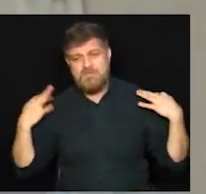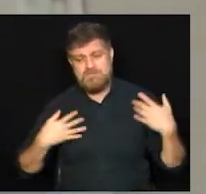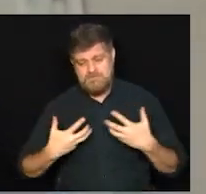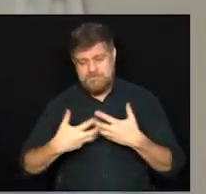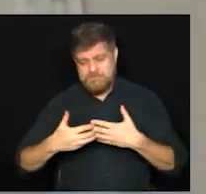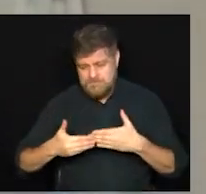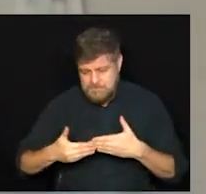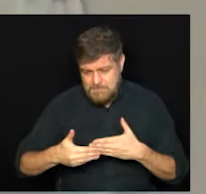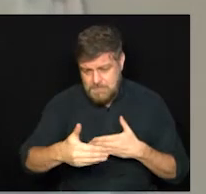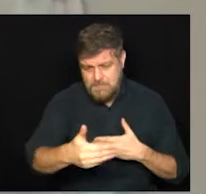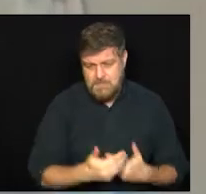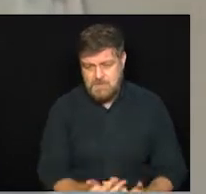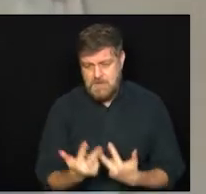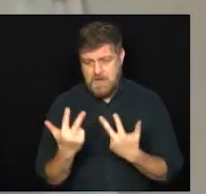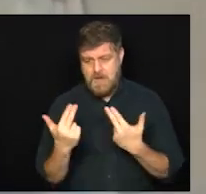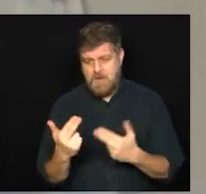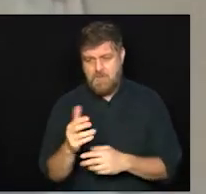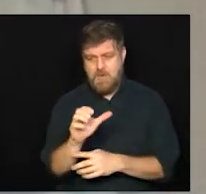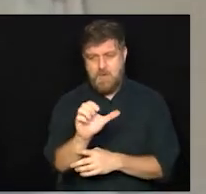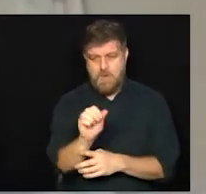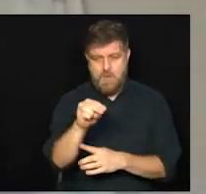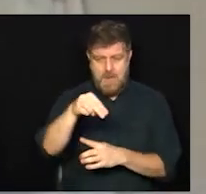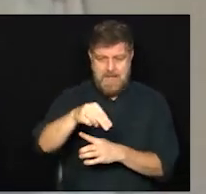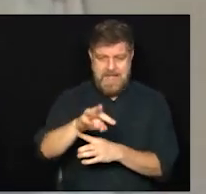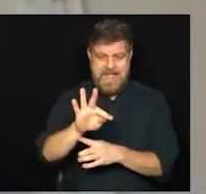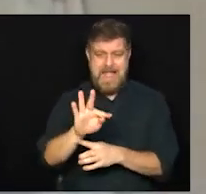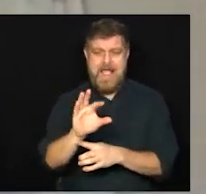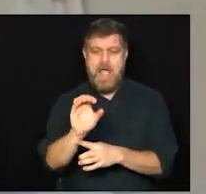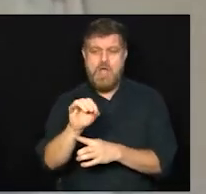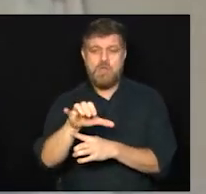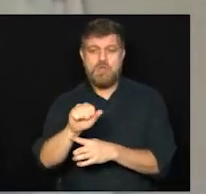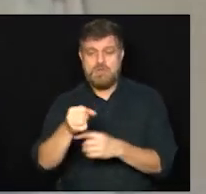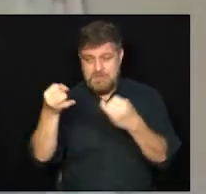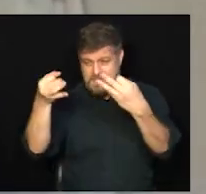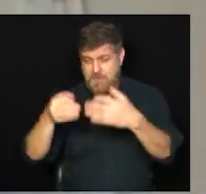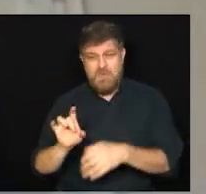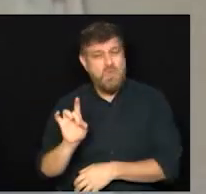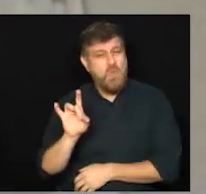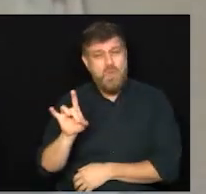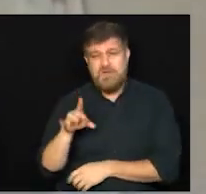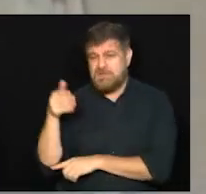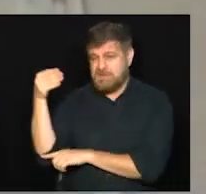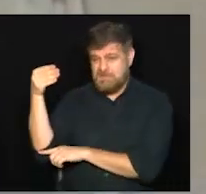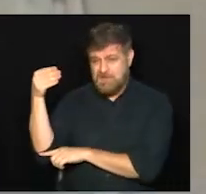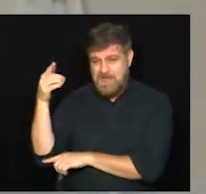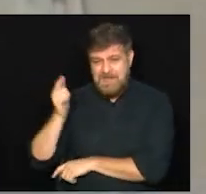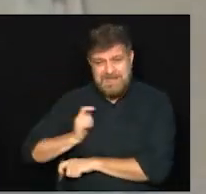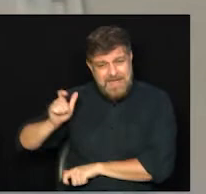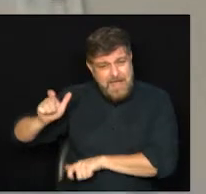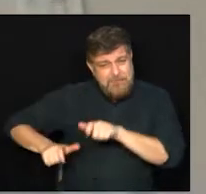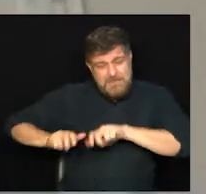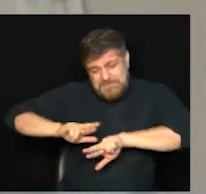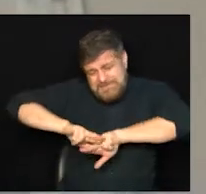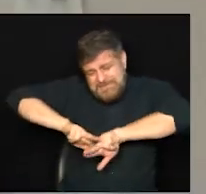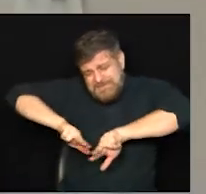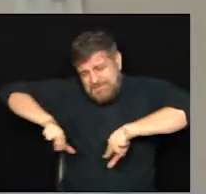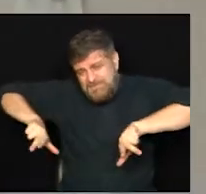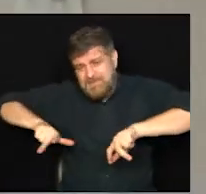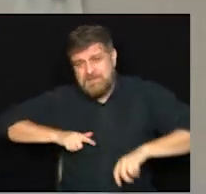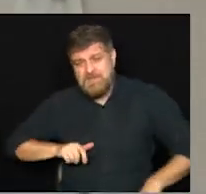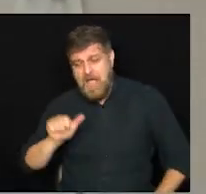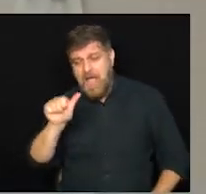como o Antônio também disse, não é só a questão, são muitas outras pessoas, né, como agências